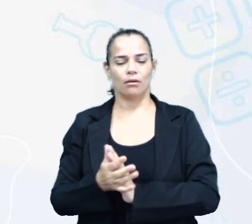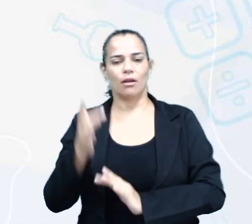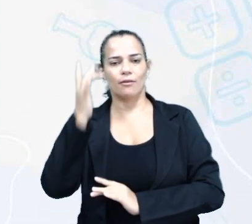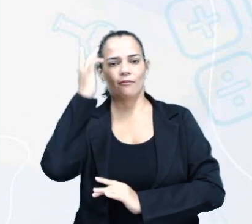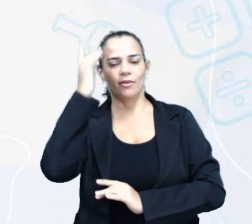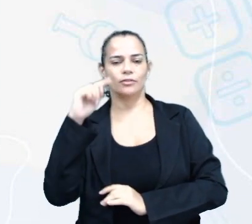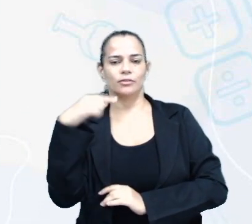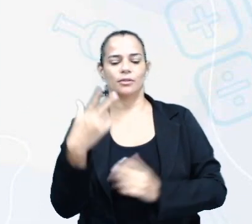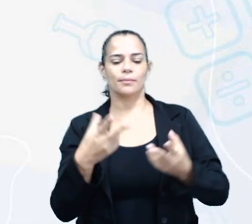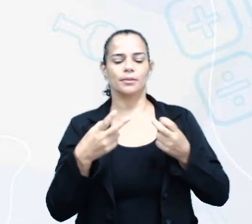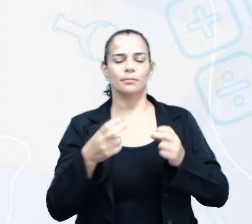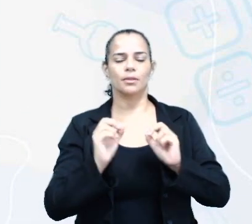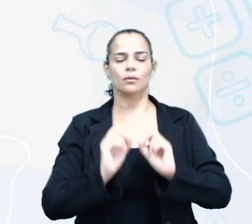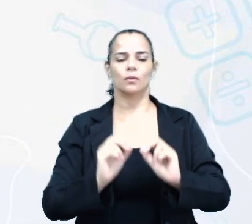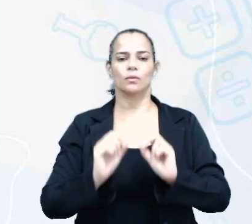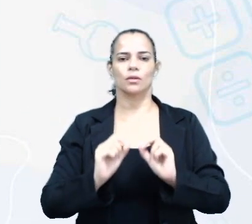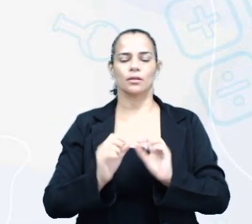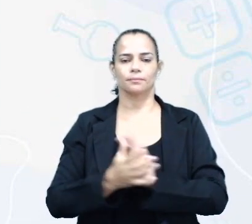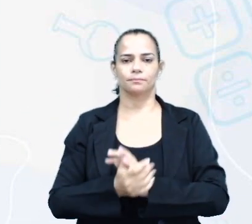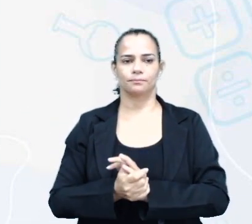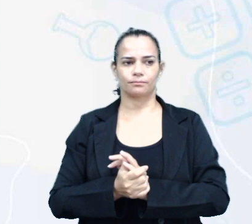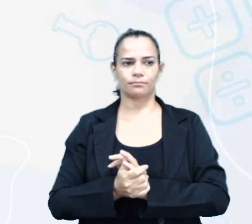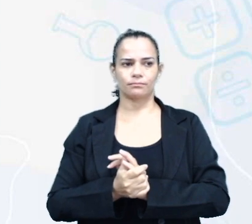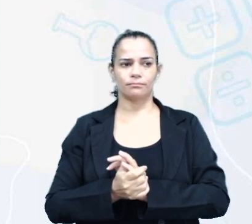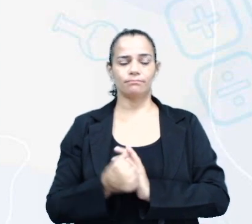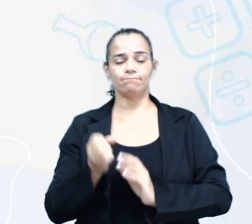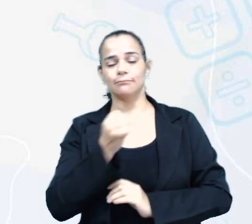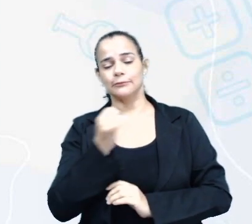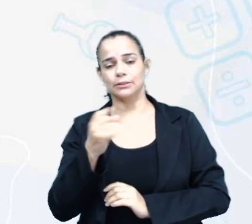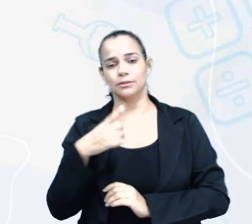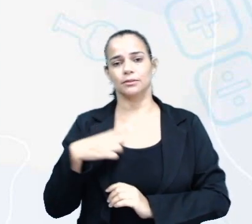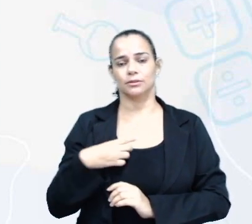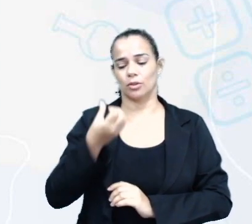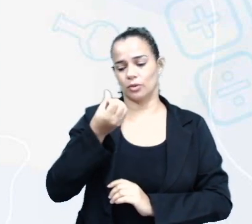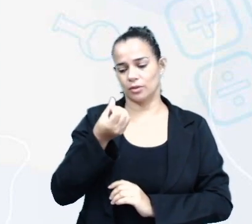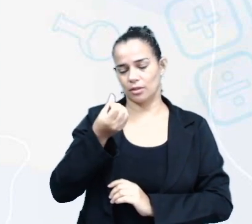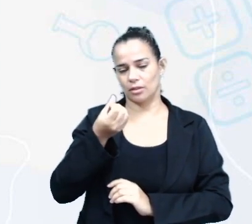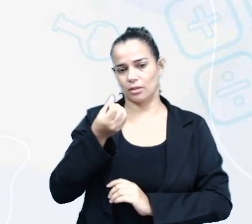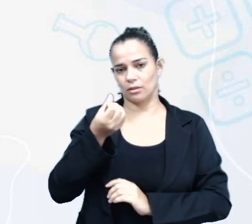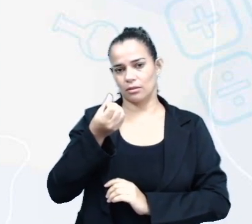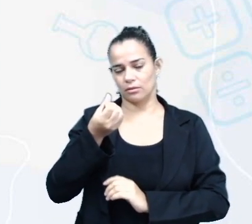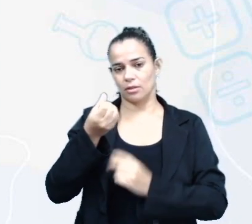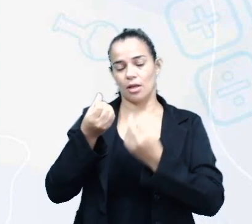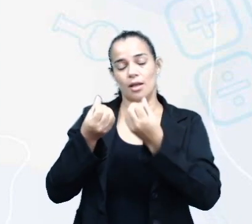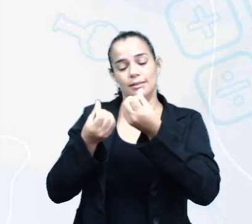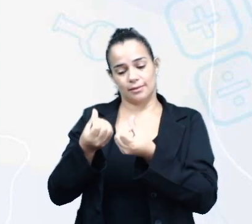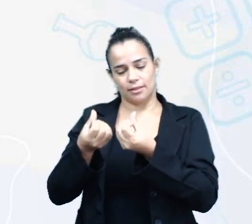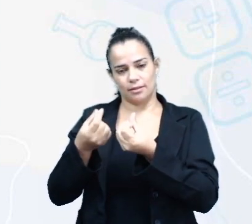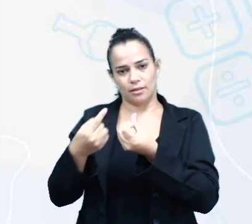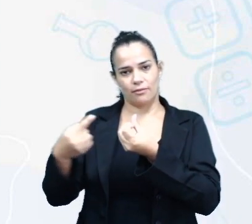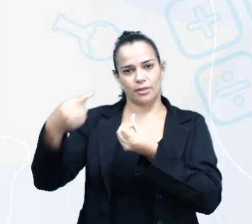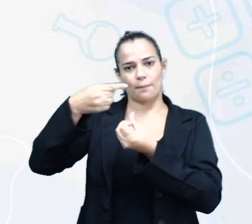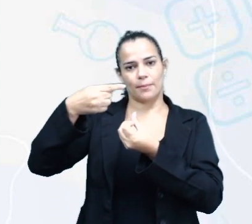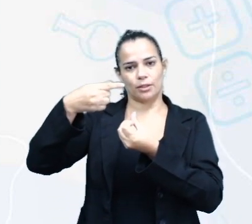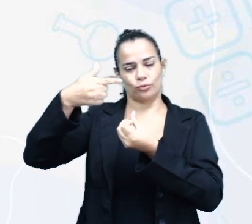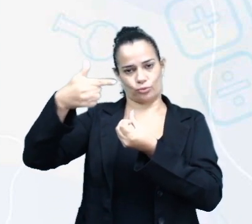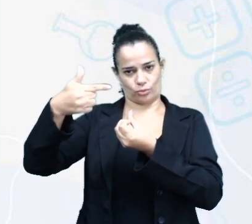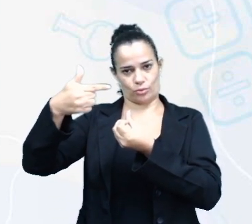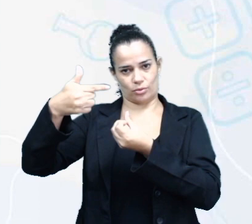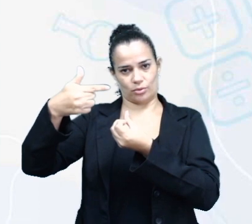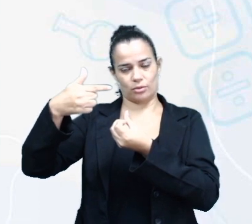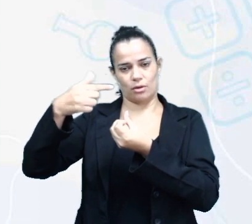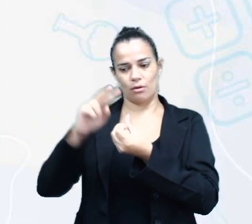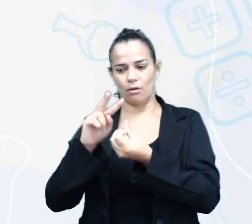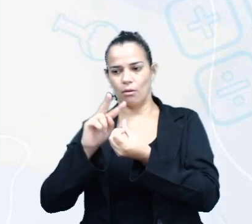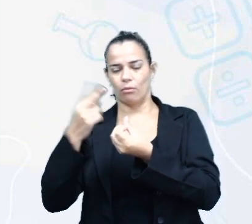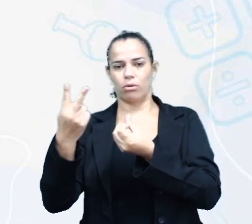fácil você perceber que vai ser assim, ó. Se eu tenho 6 elevado a menos 2, como é que eu vou fazer isso? Eu vou inverter, vai ficar